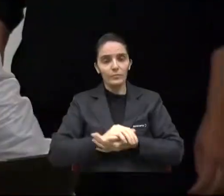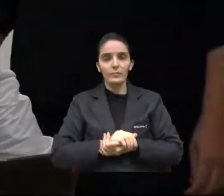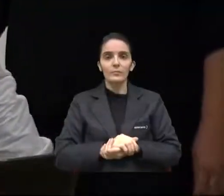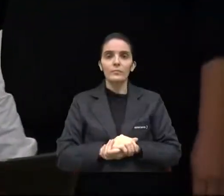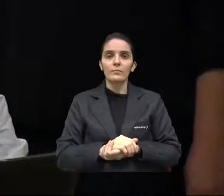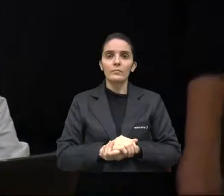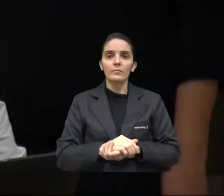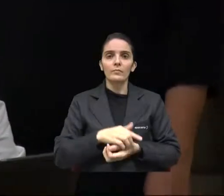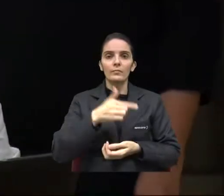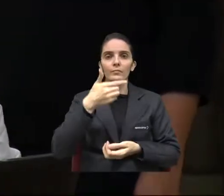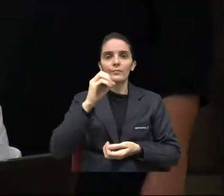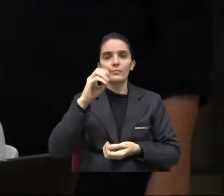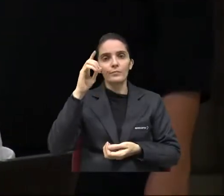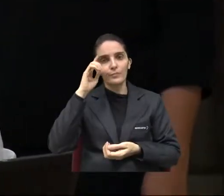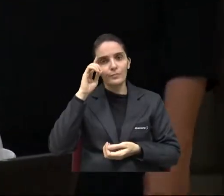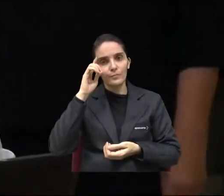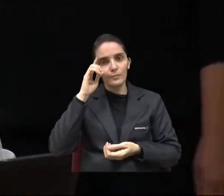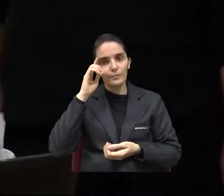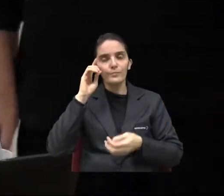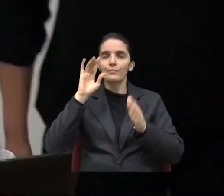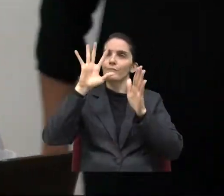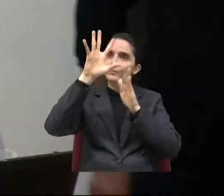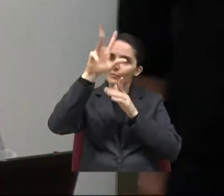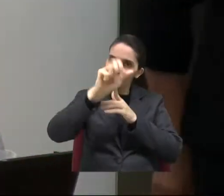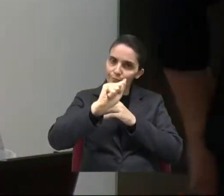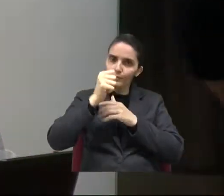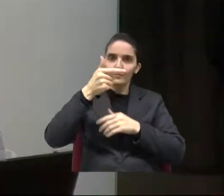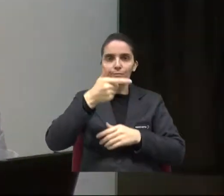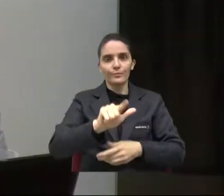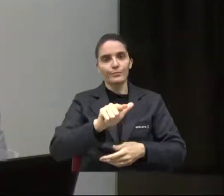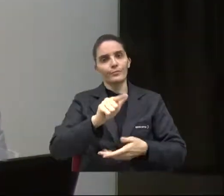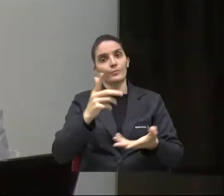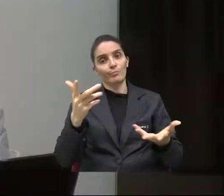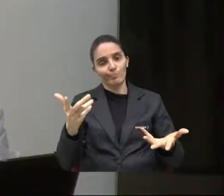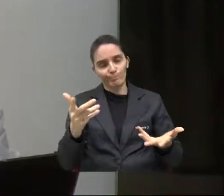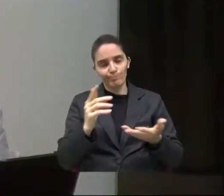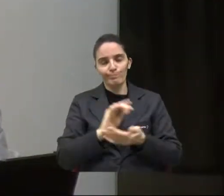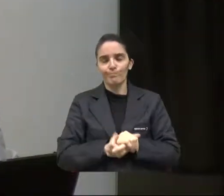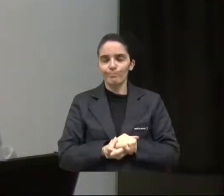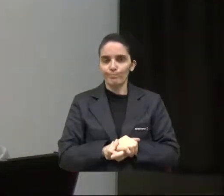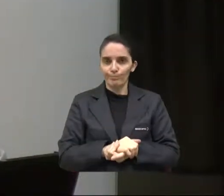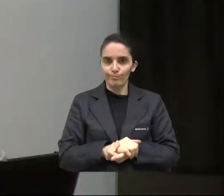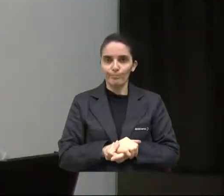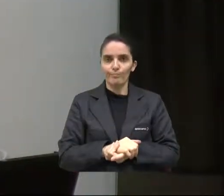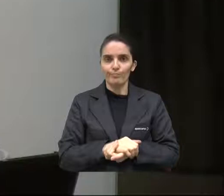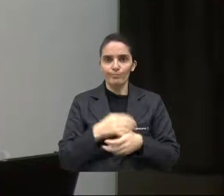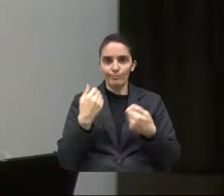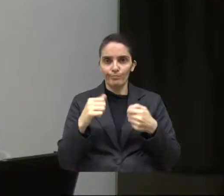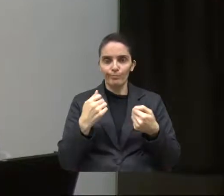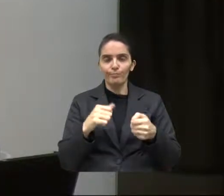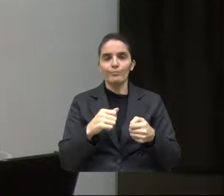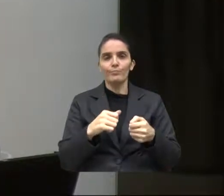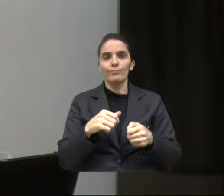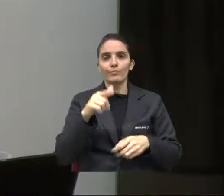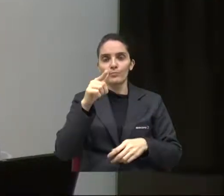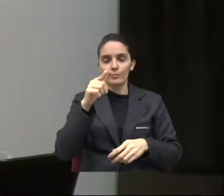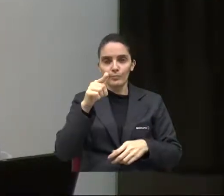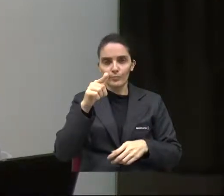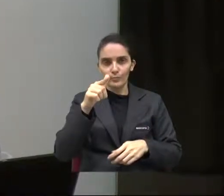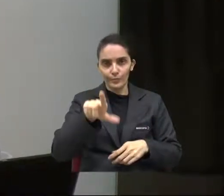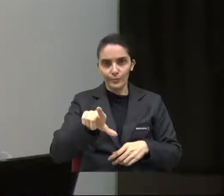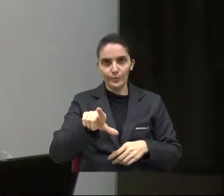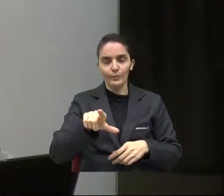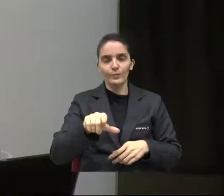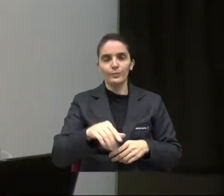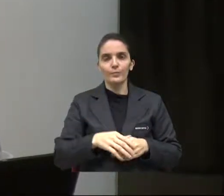deu 20 dias, foram lá e furtaram todos os cabos. Infelizmente, vai ter que fazer licitação de novo no material e está